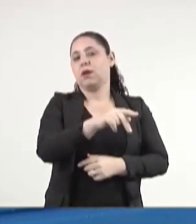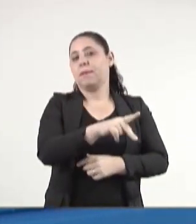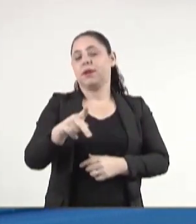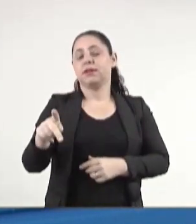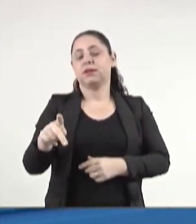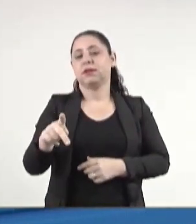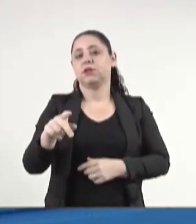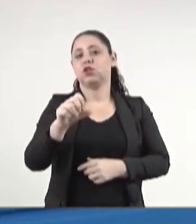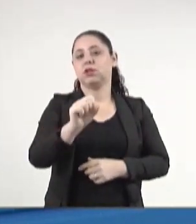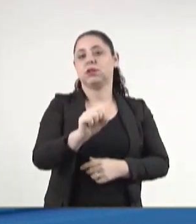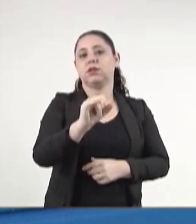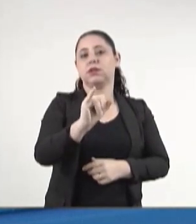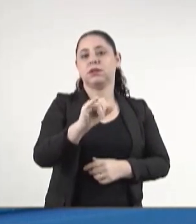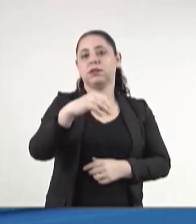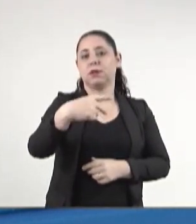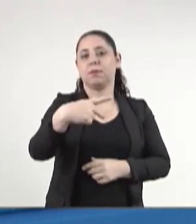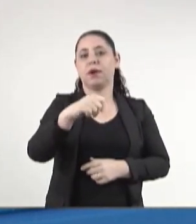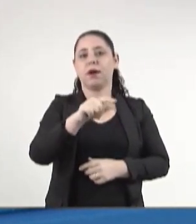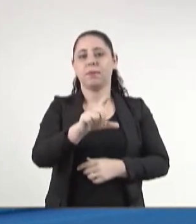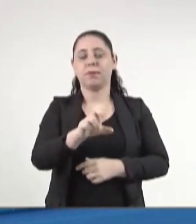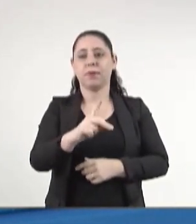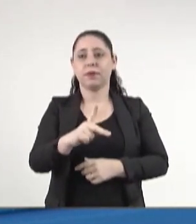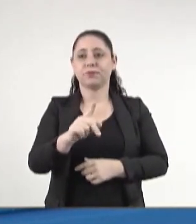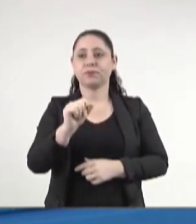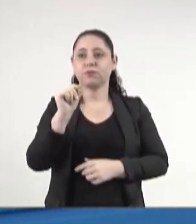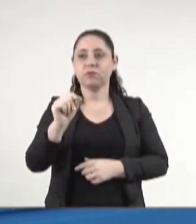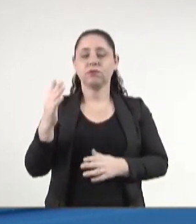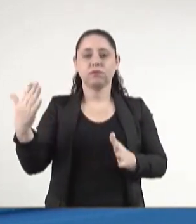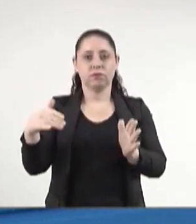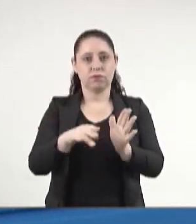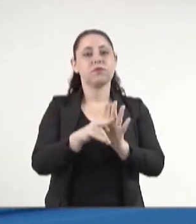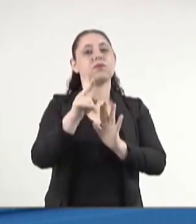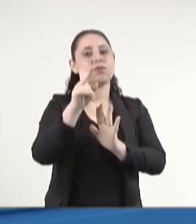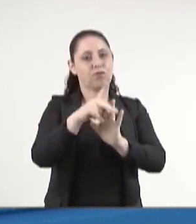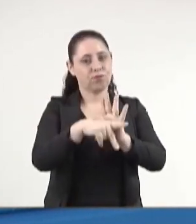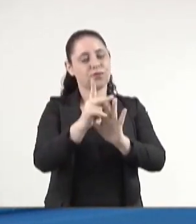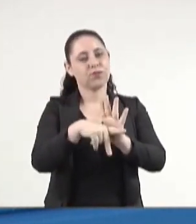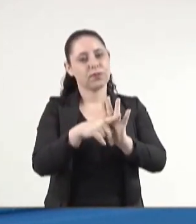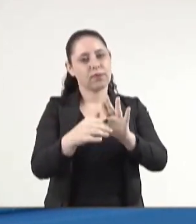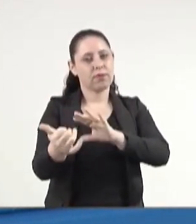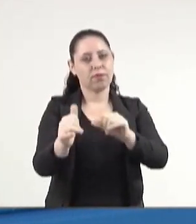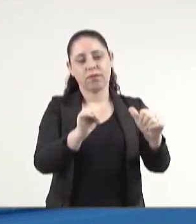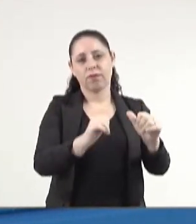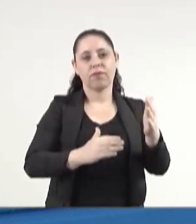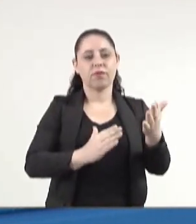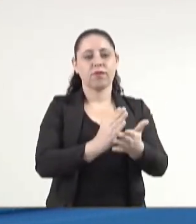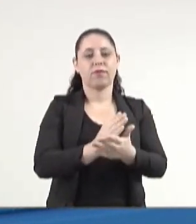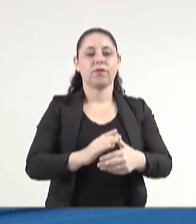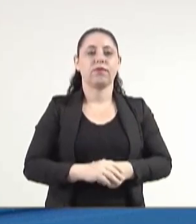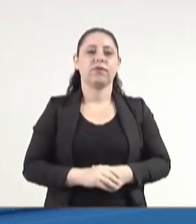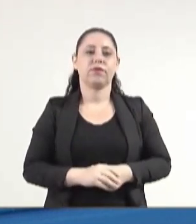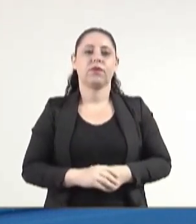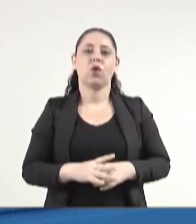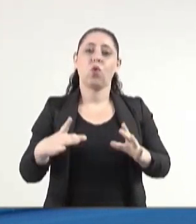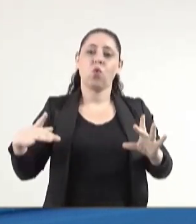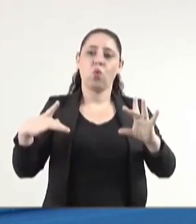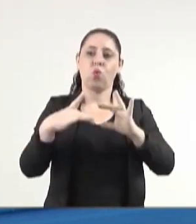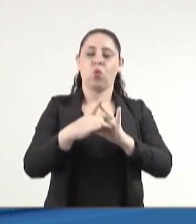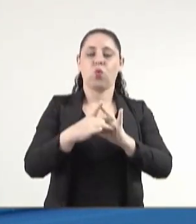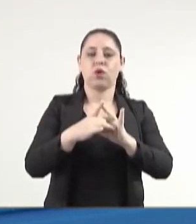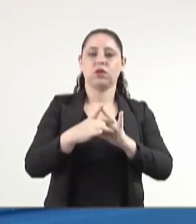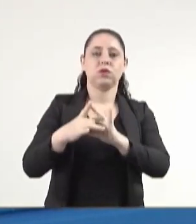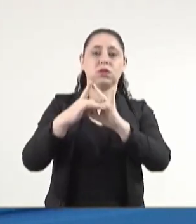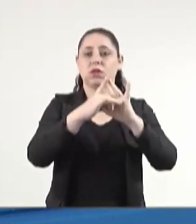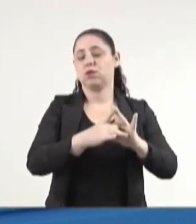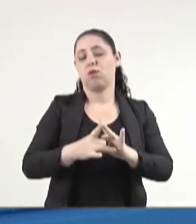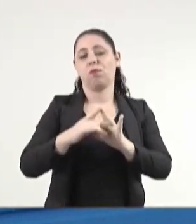CIPAP, ao saber que esse projeto chegou aqui na Assembleia para nossa apreciação e votação. Ele une, não é